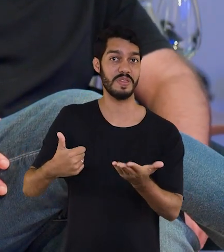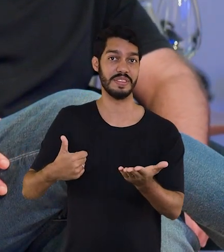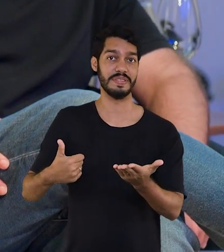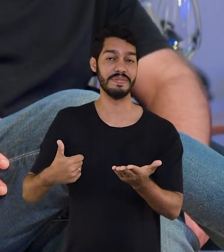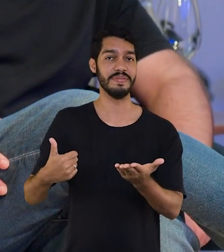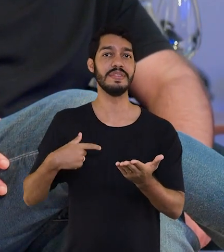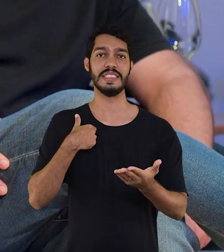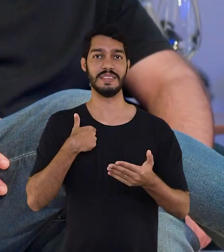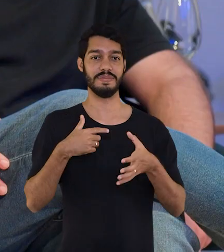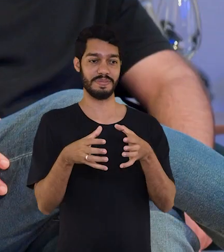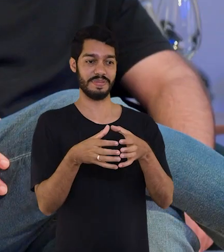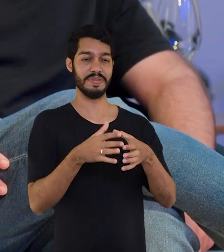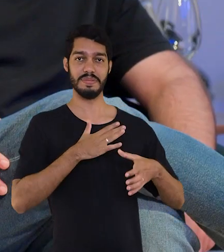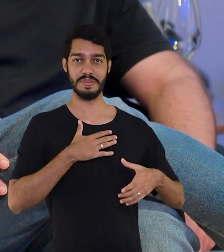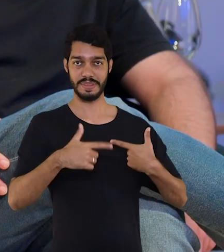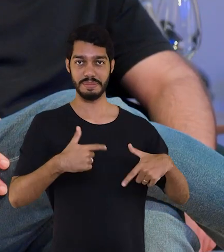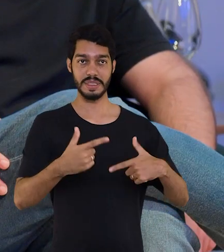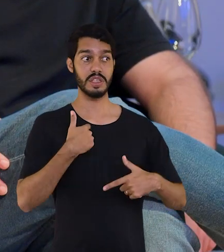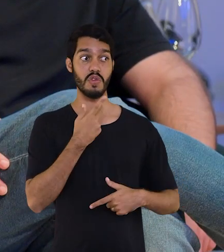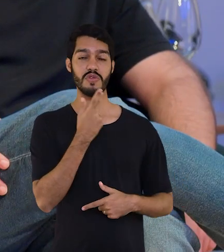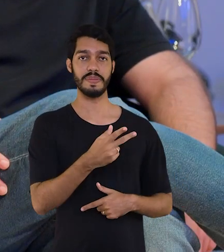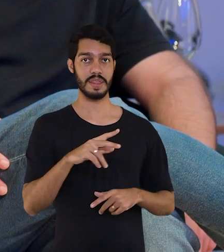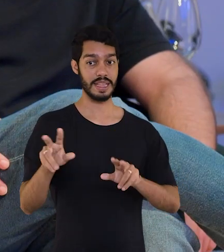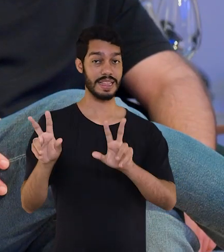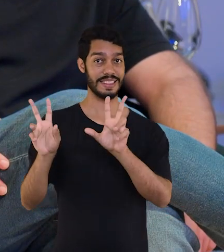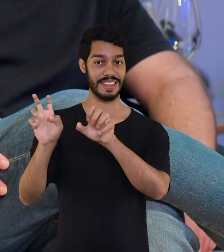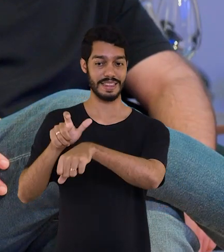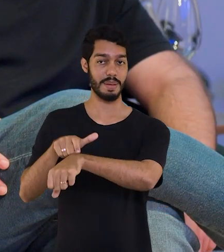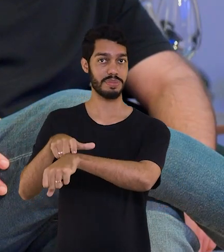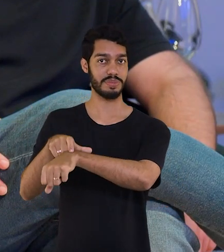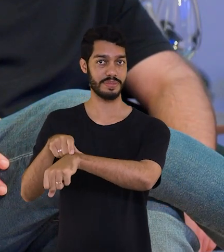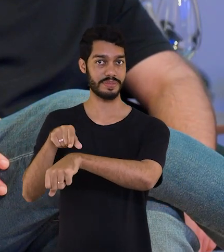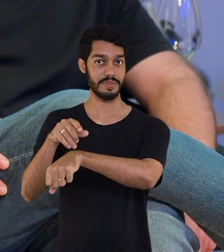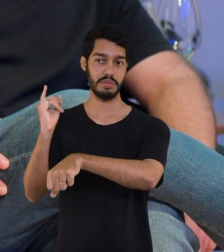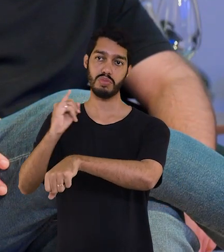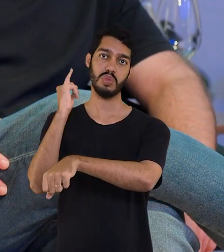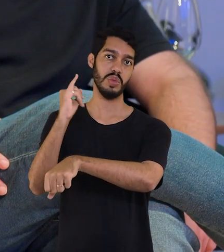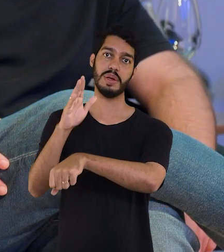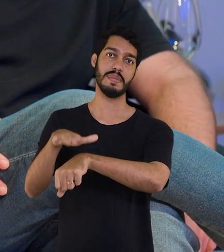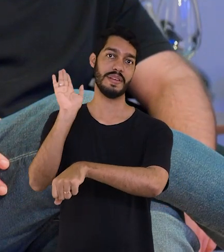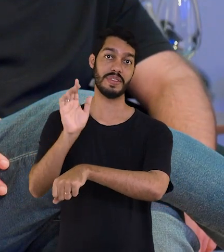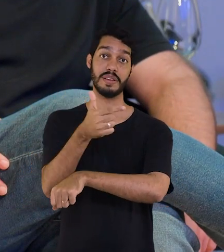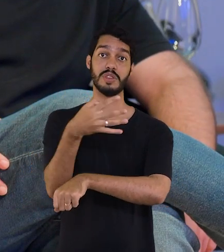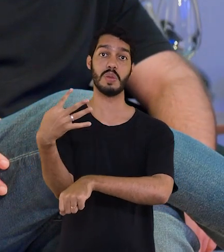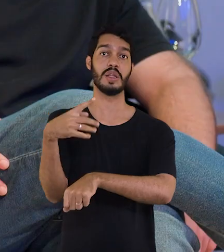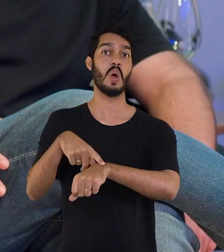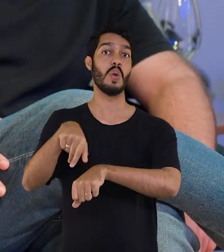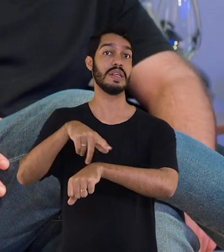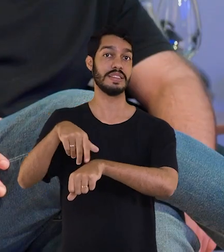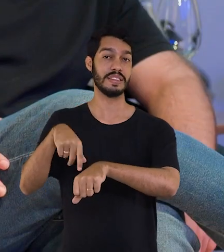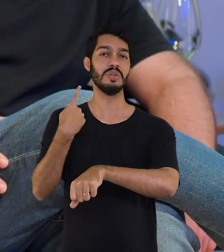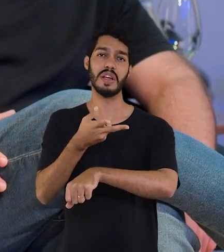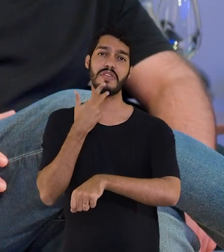próxima geração, né? Eu costumo dizer para a minha equipe que o tempo é o nosso ativo mais importante, né? Nós só